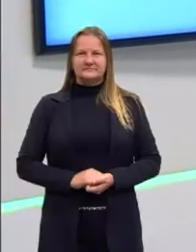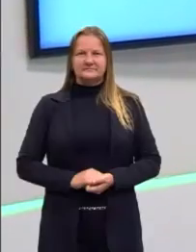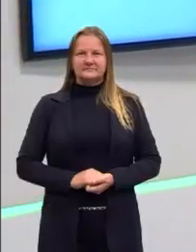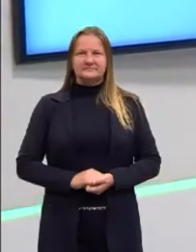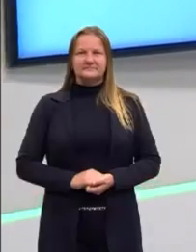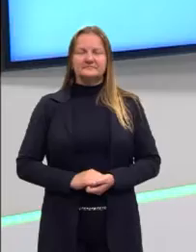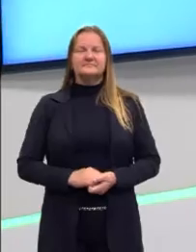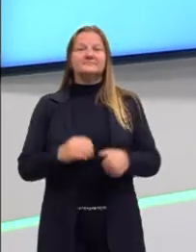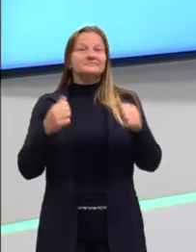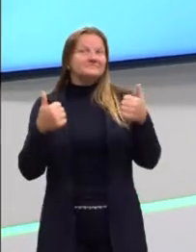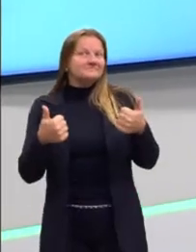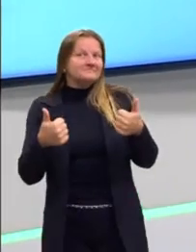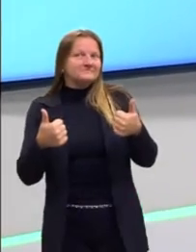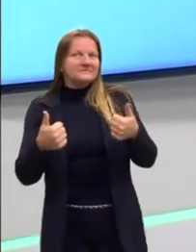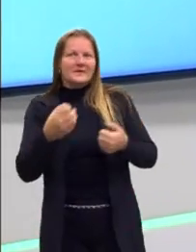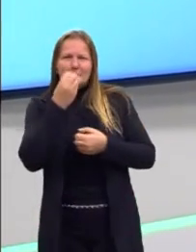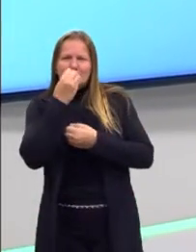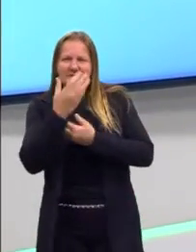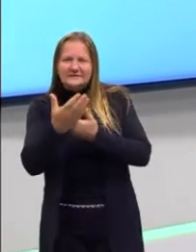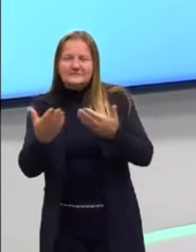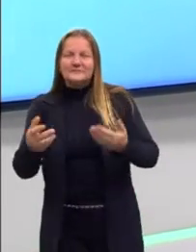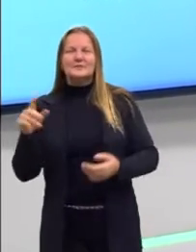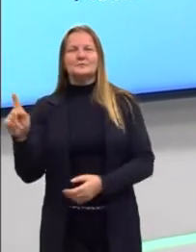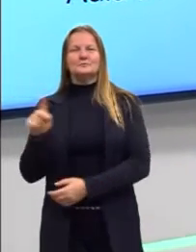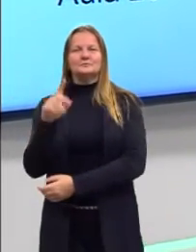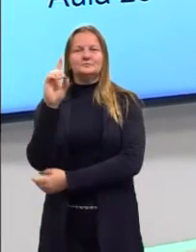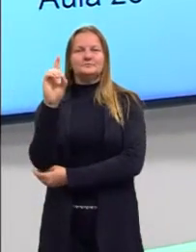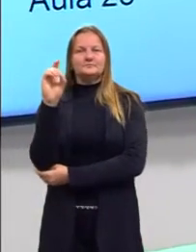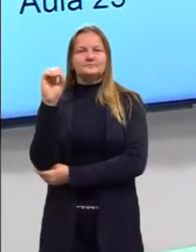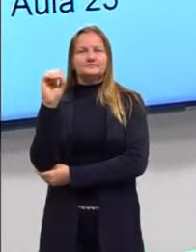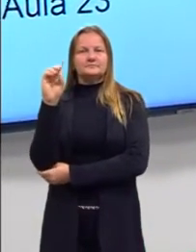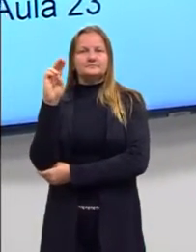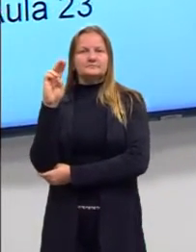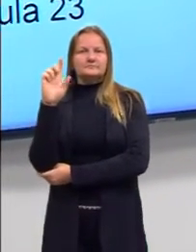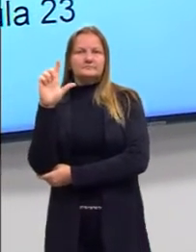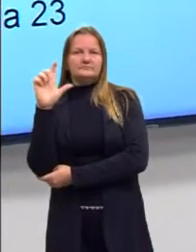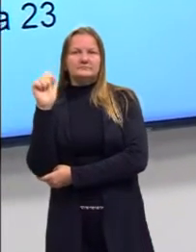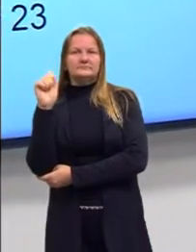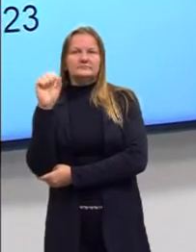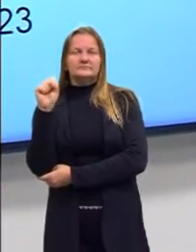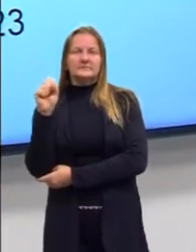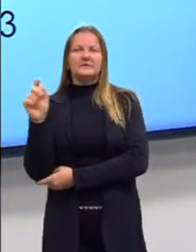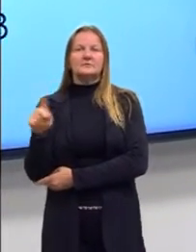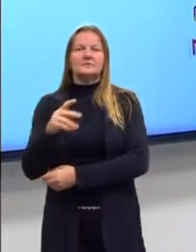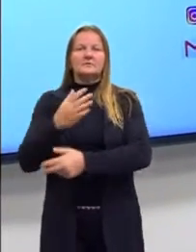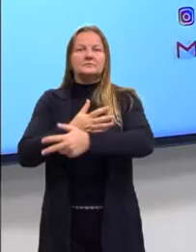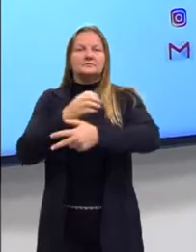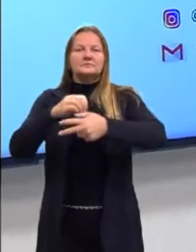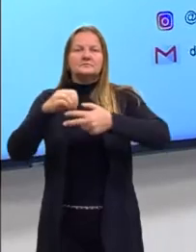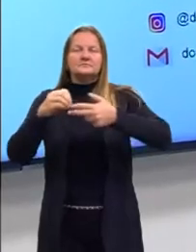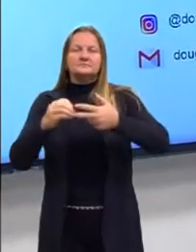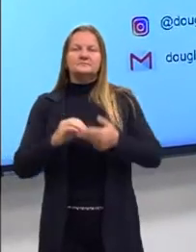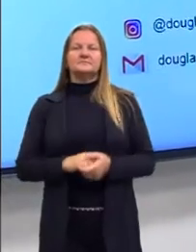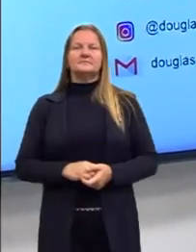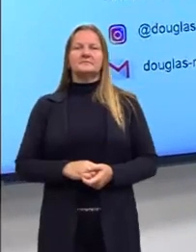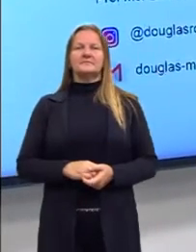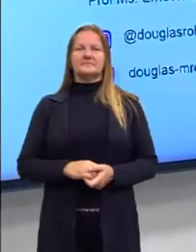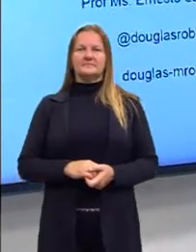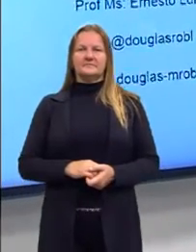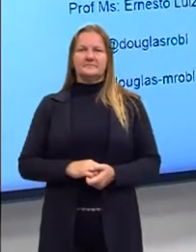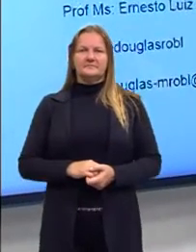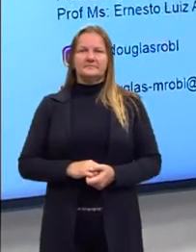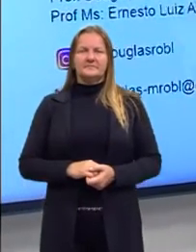salve salve salve gurizada tudo bom professor Duos professor de geografia do nosso projeto pré-enem certo estamos aí